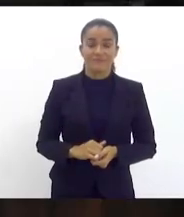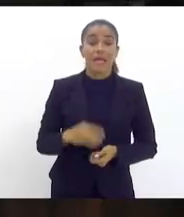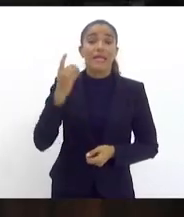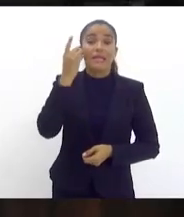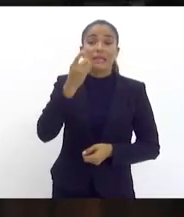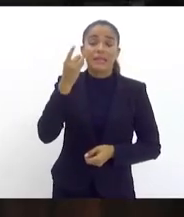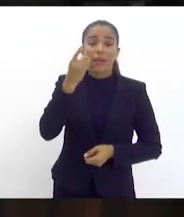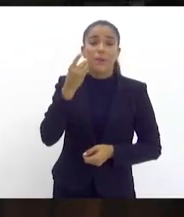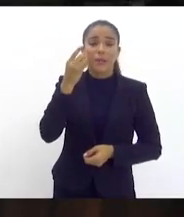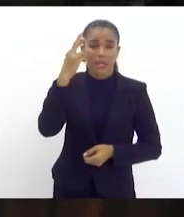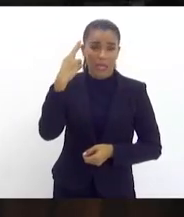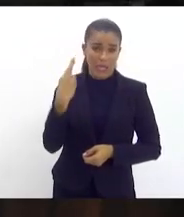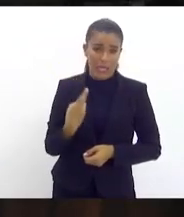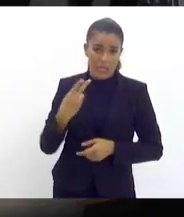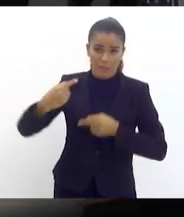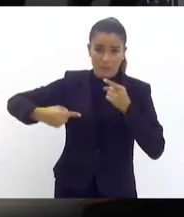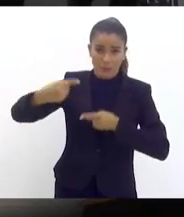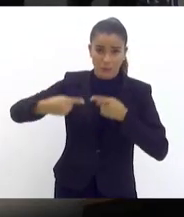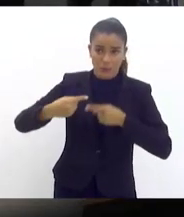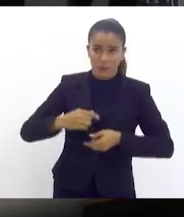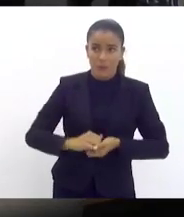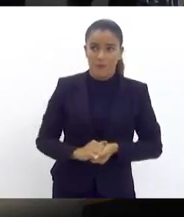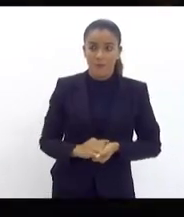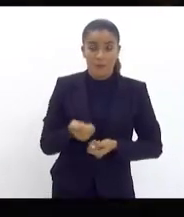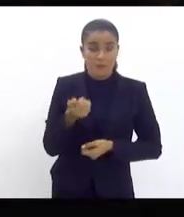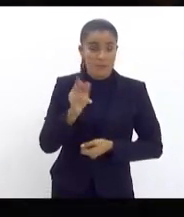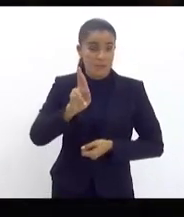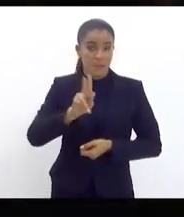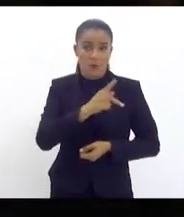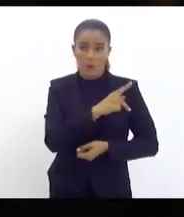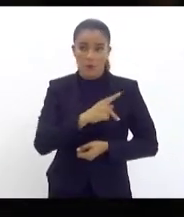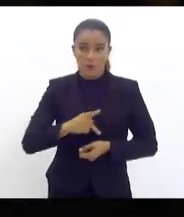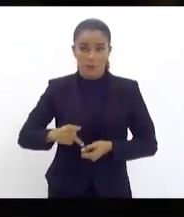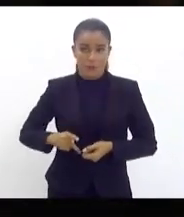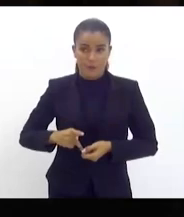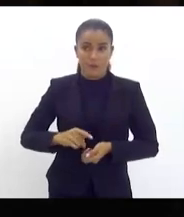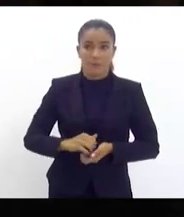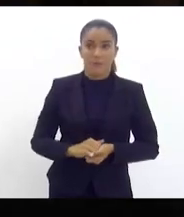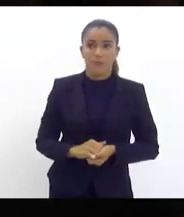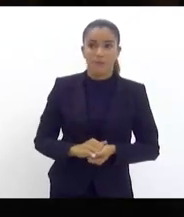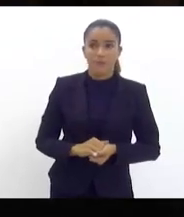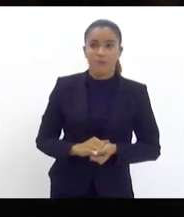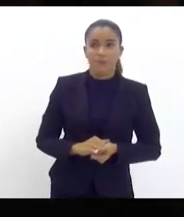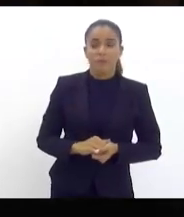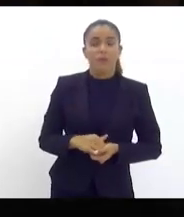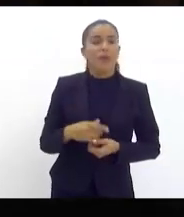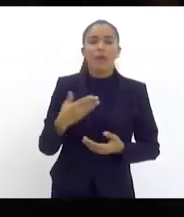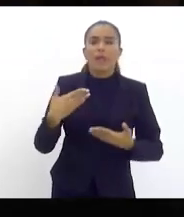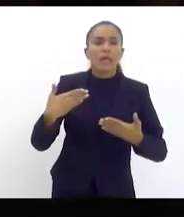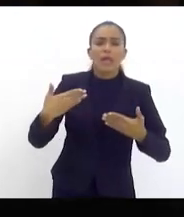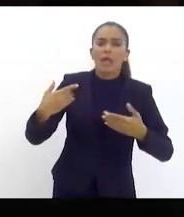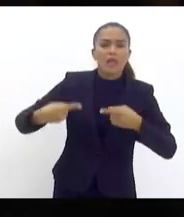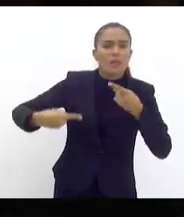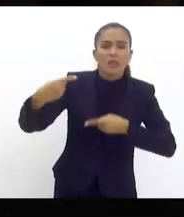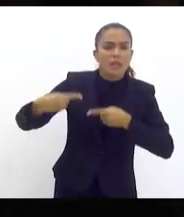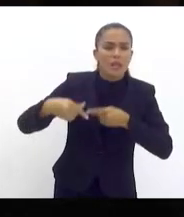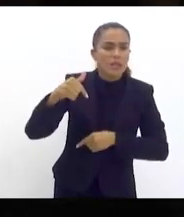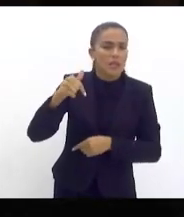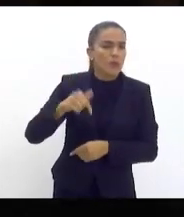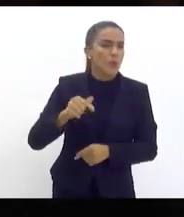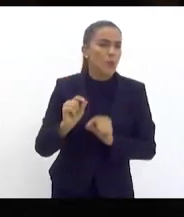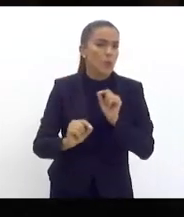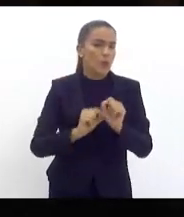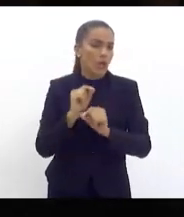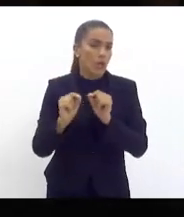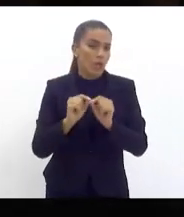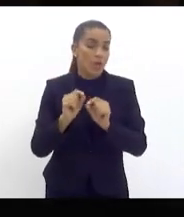Deputada Renata Souza, para discutir, por favor. Senhor presidente, o que trata-se aqui é de uma sessão